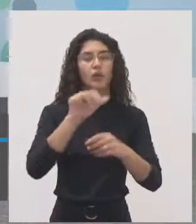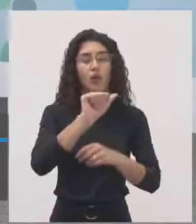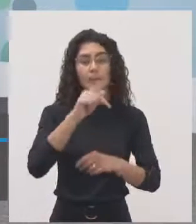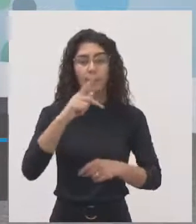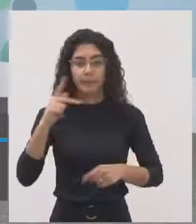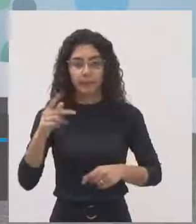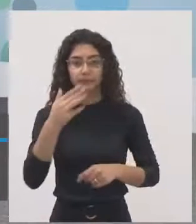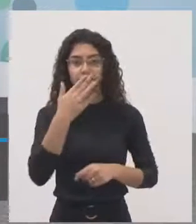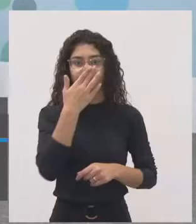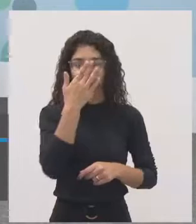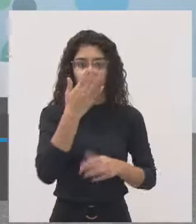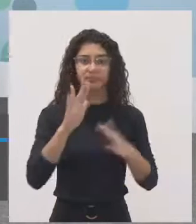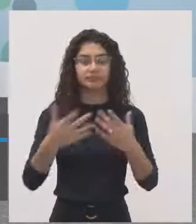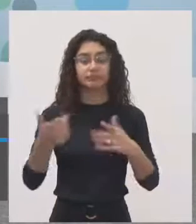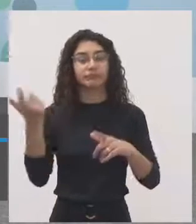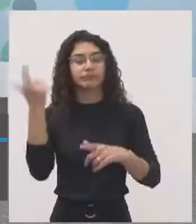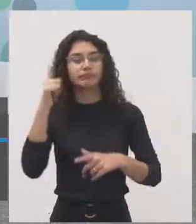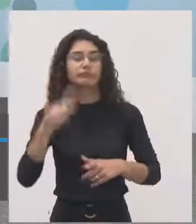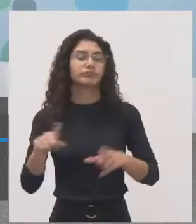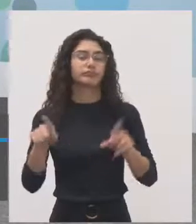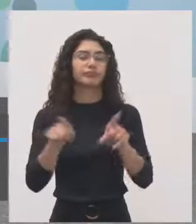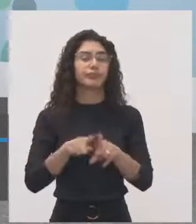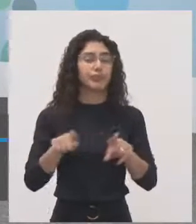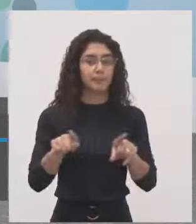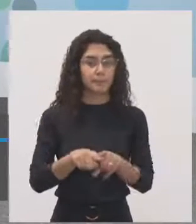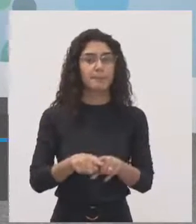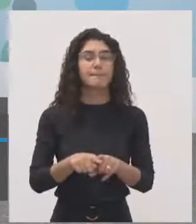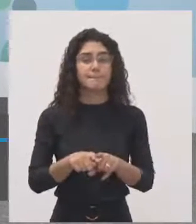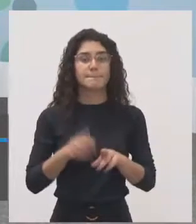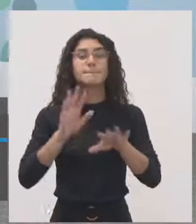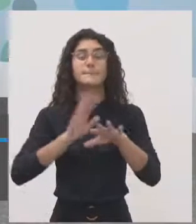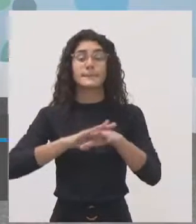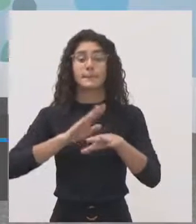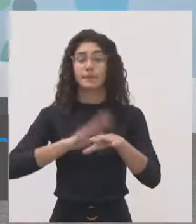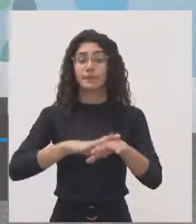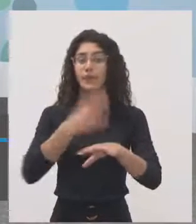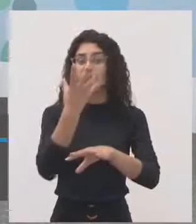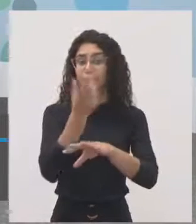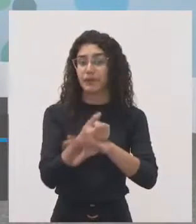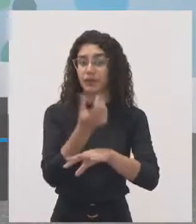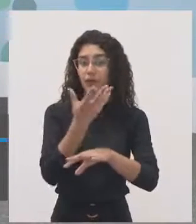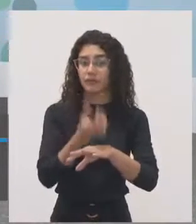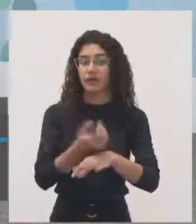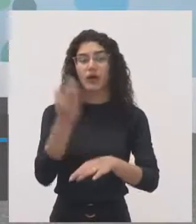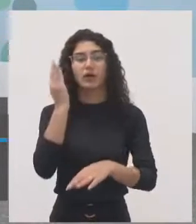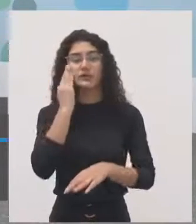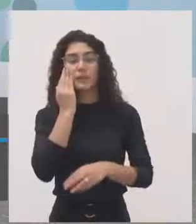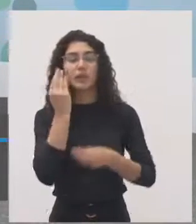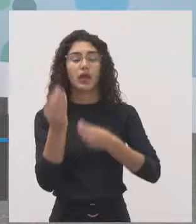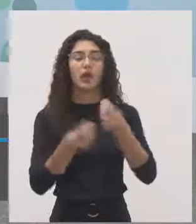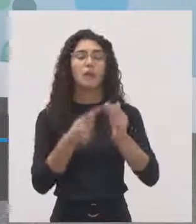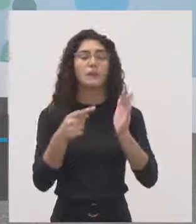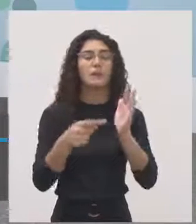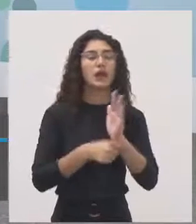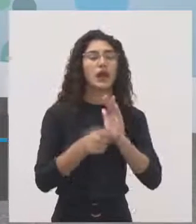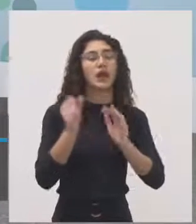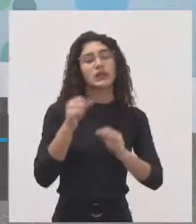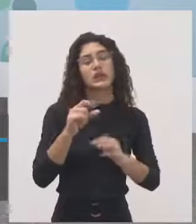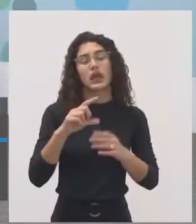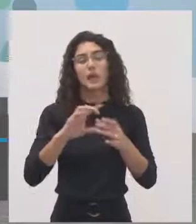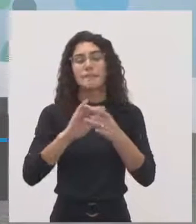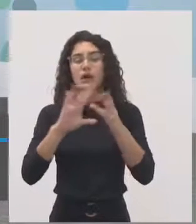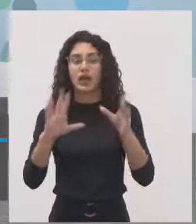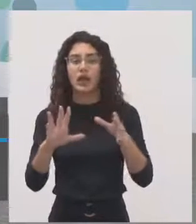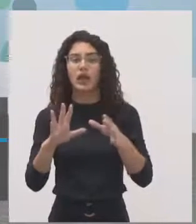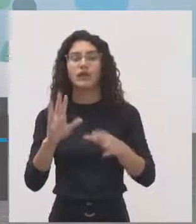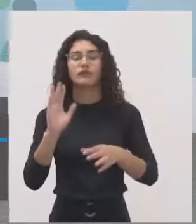e conseguir fazer as gravações, né? Saber aonde clica, ó, se você deixar selecionado ele